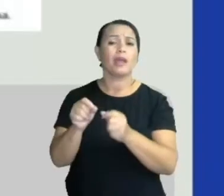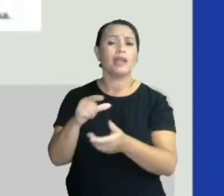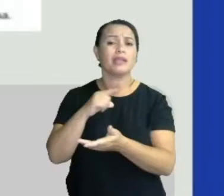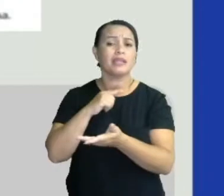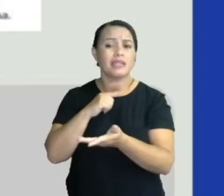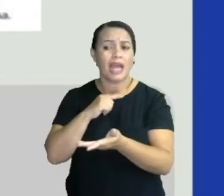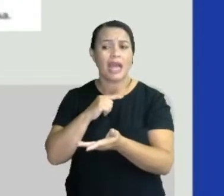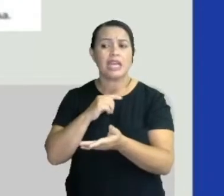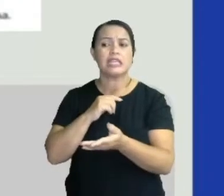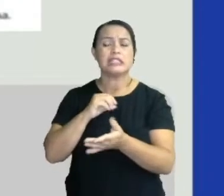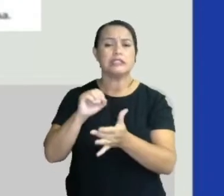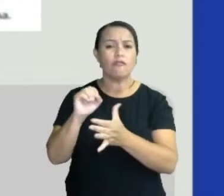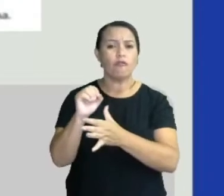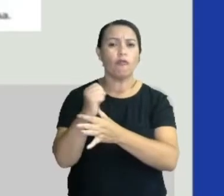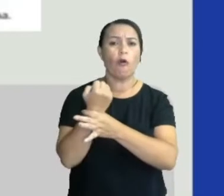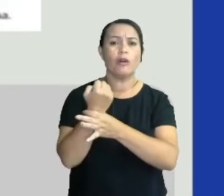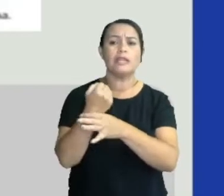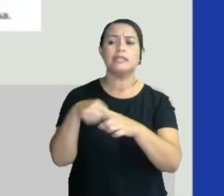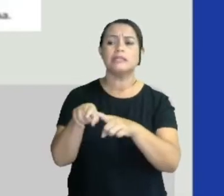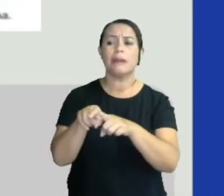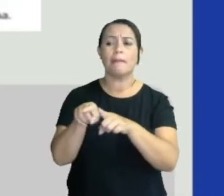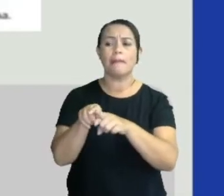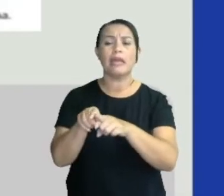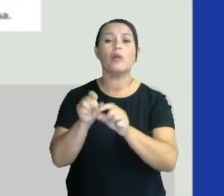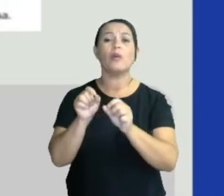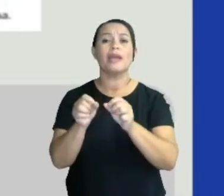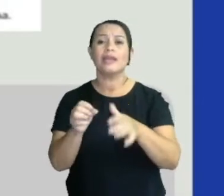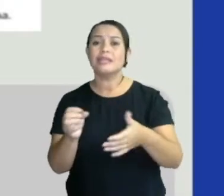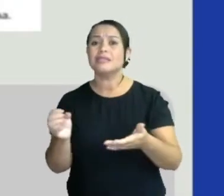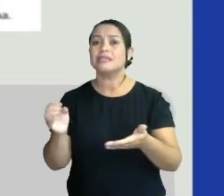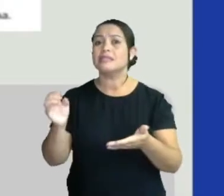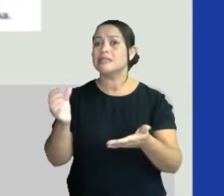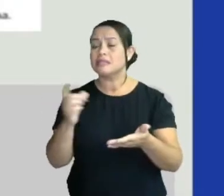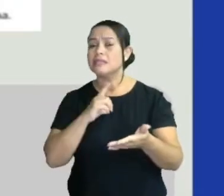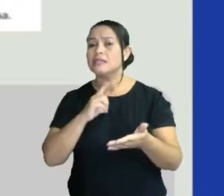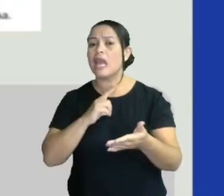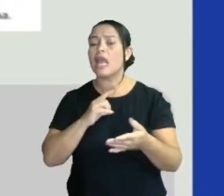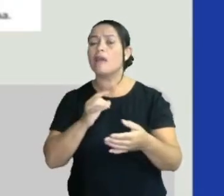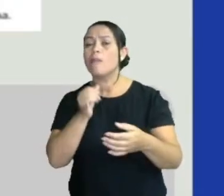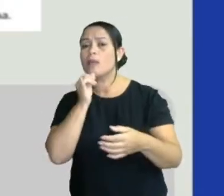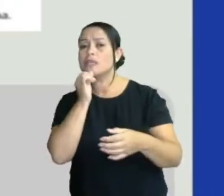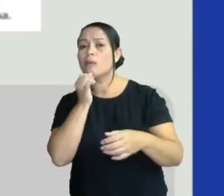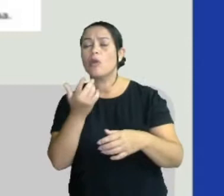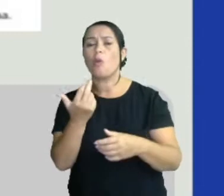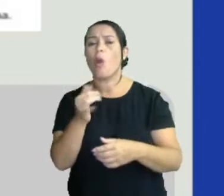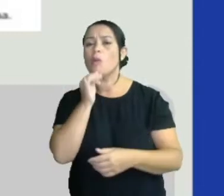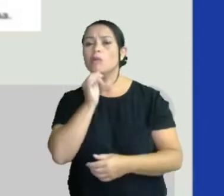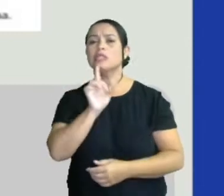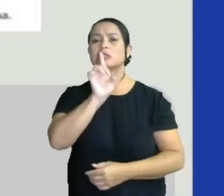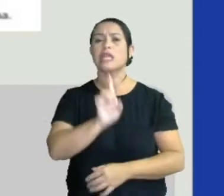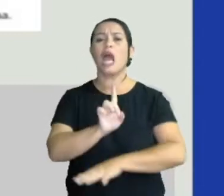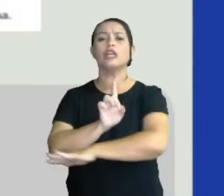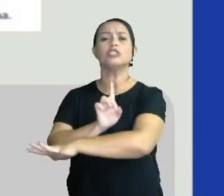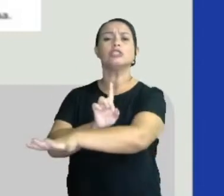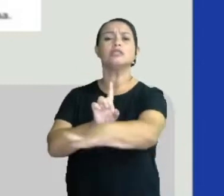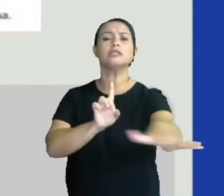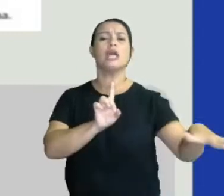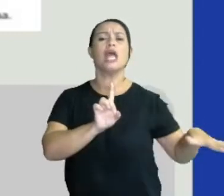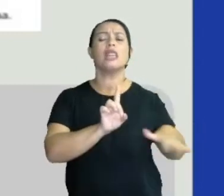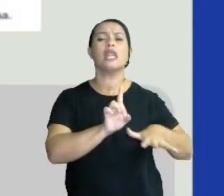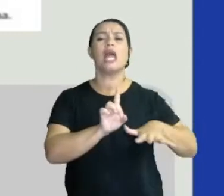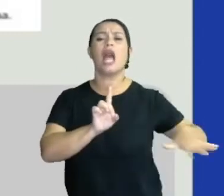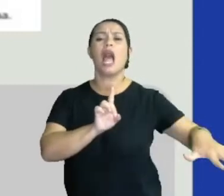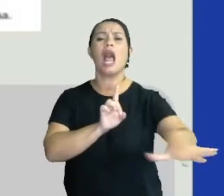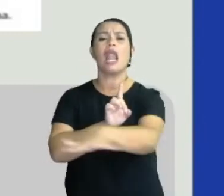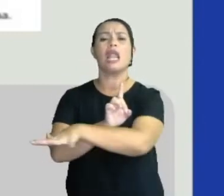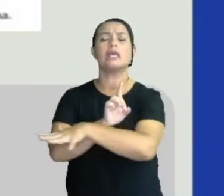propiciar que ele fortaleça e centralize tudo à sua volta e submeta também outros